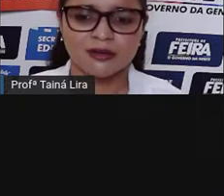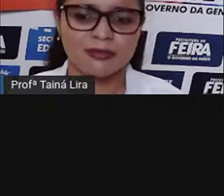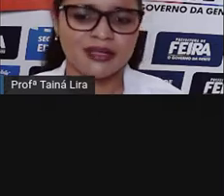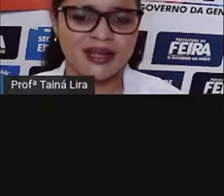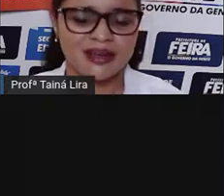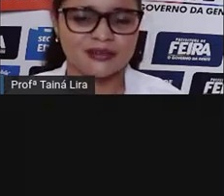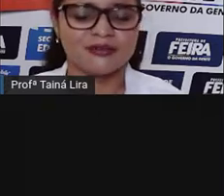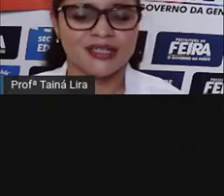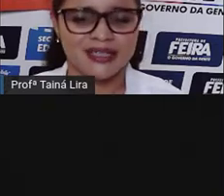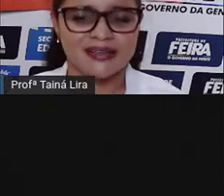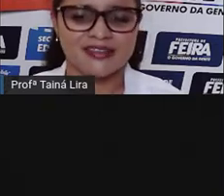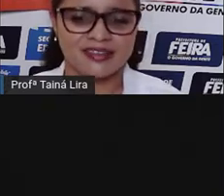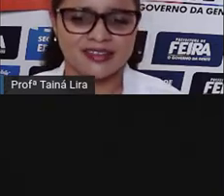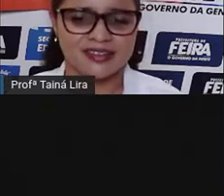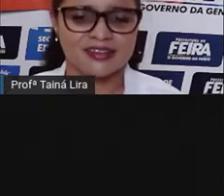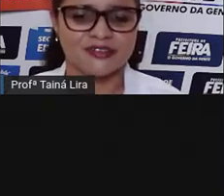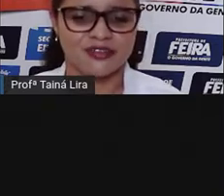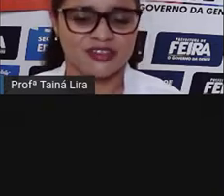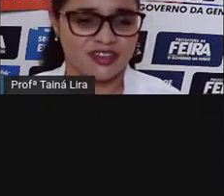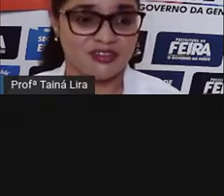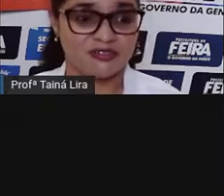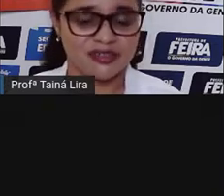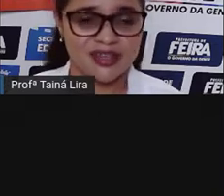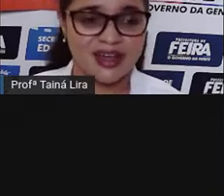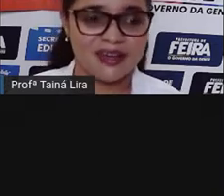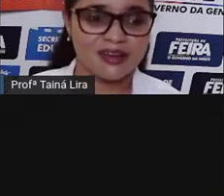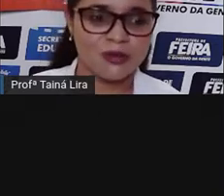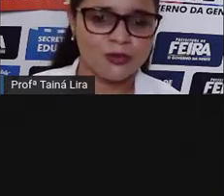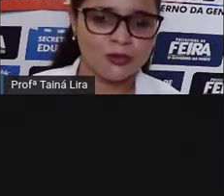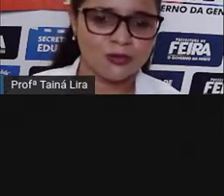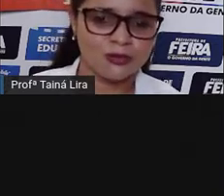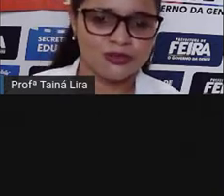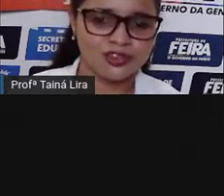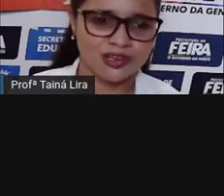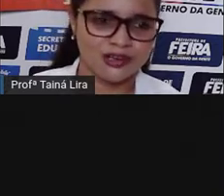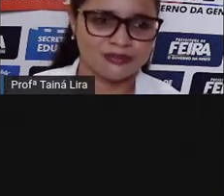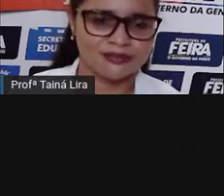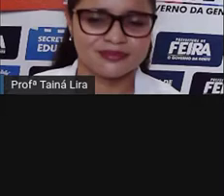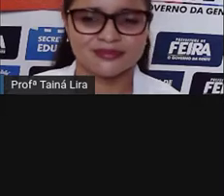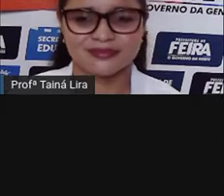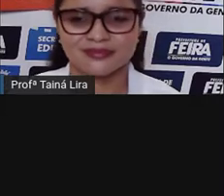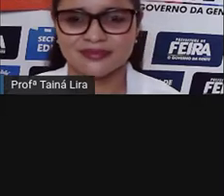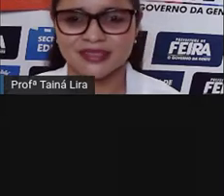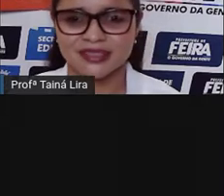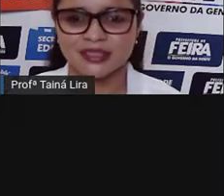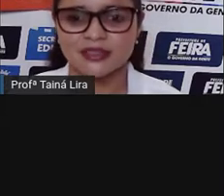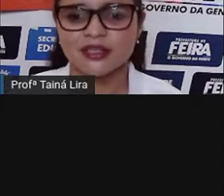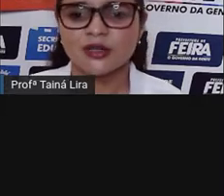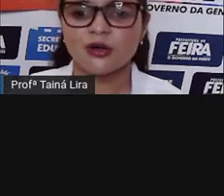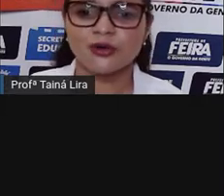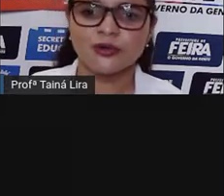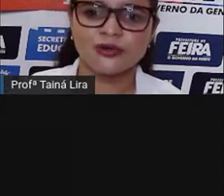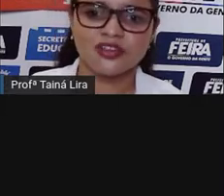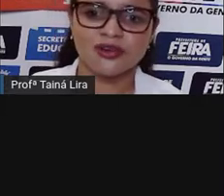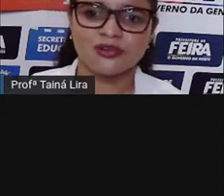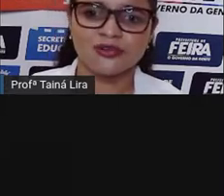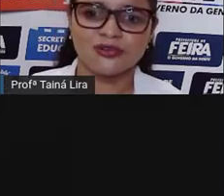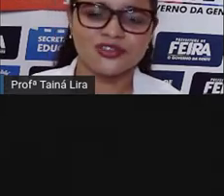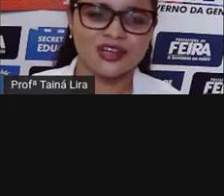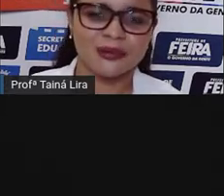e obrigado irei sim se você convidar a coruja a